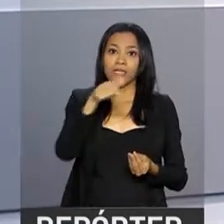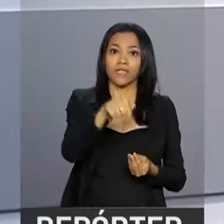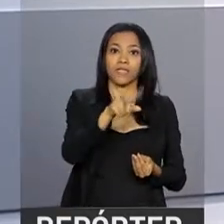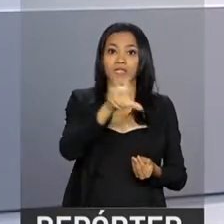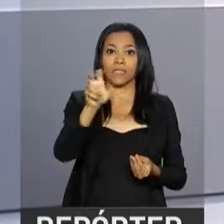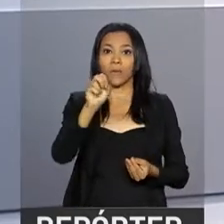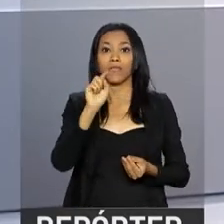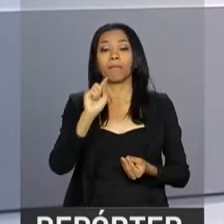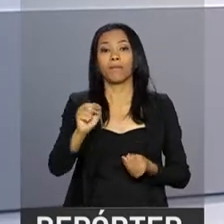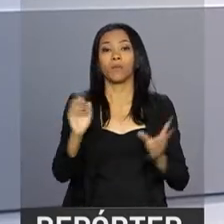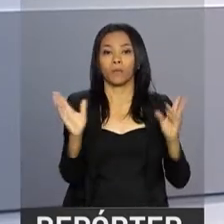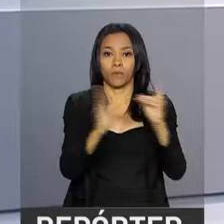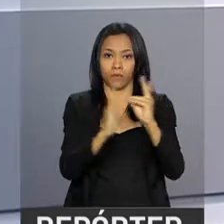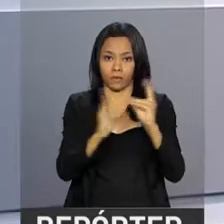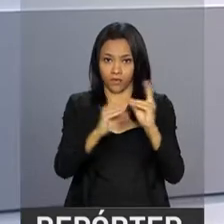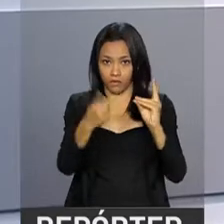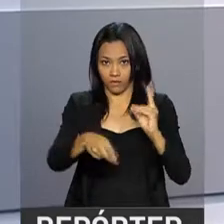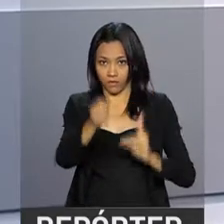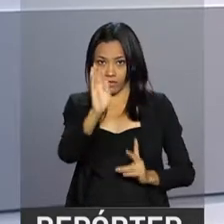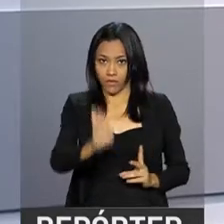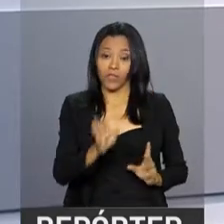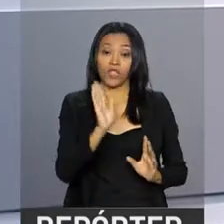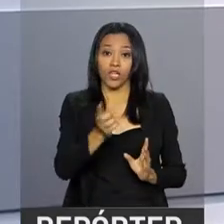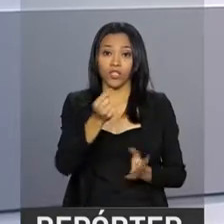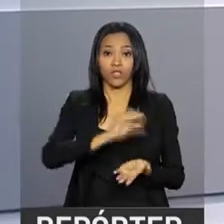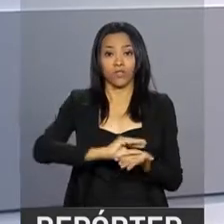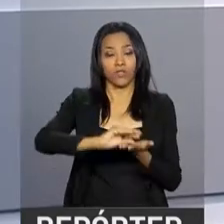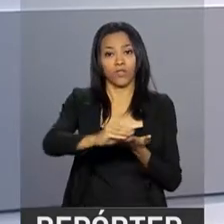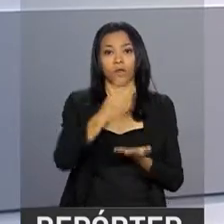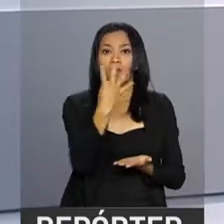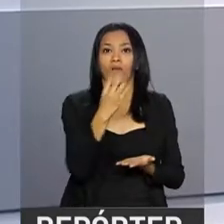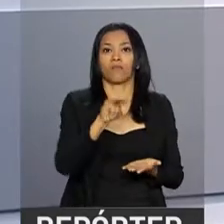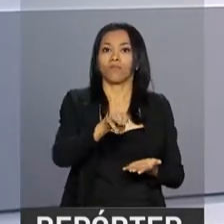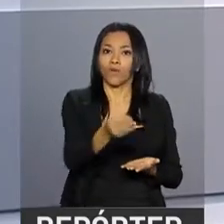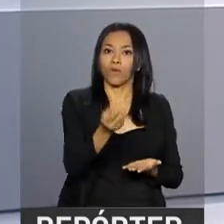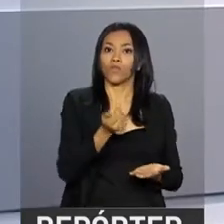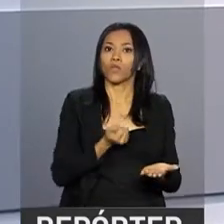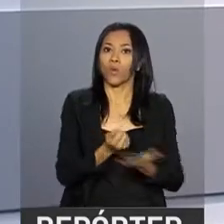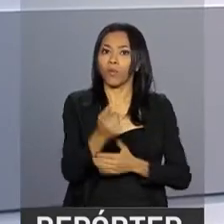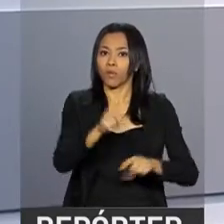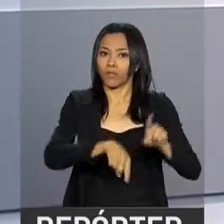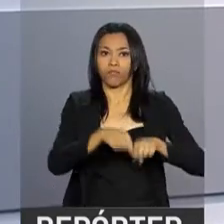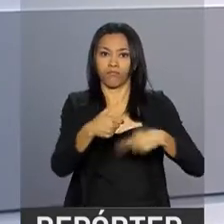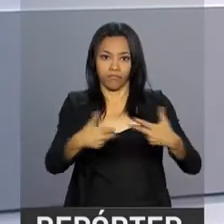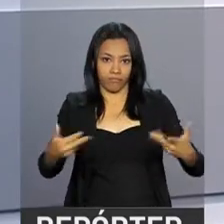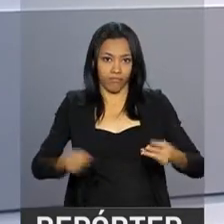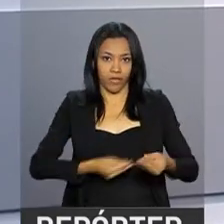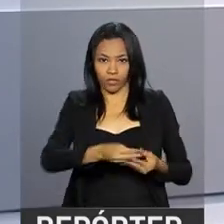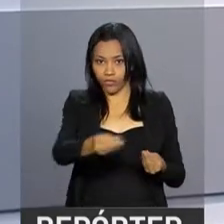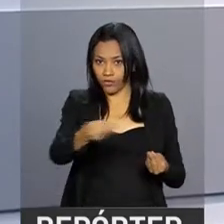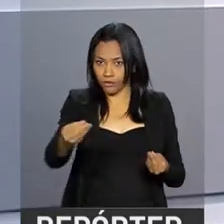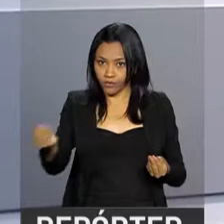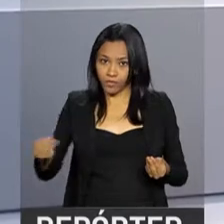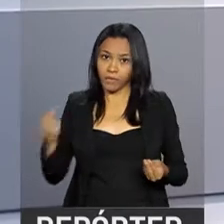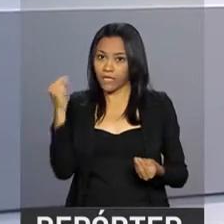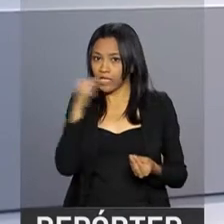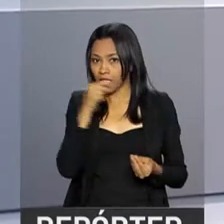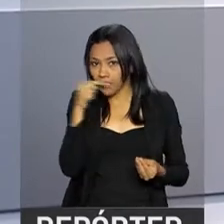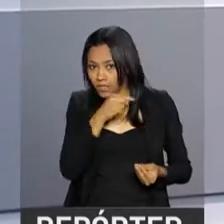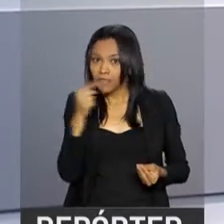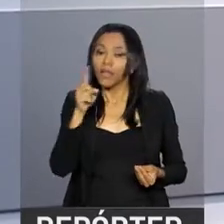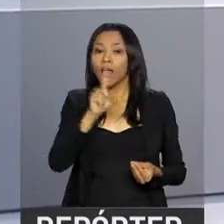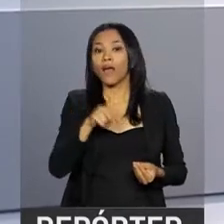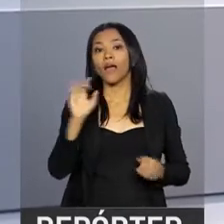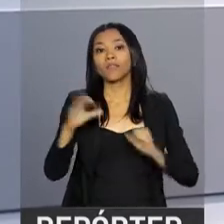de todo o país. Foram investidos R$4 milhões na compra dos produtos. A distribuição dos materiais de higiene bucal